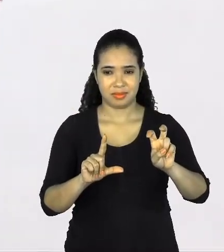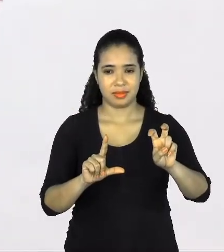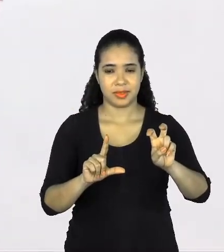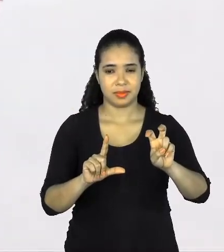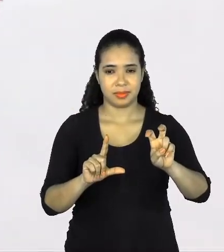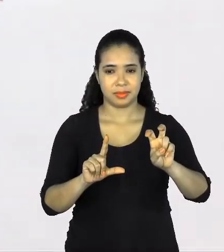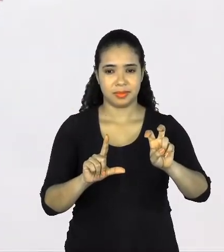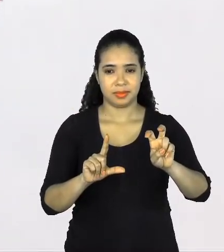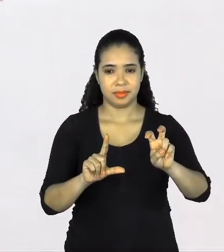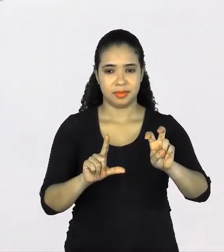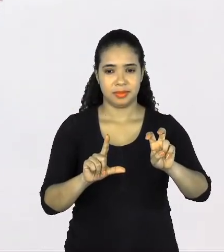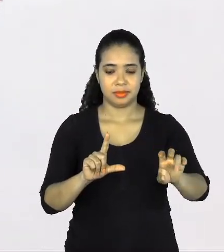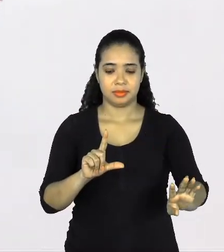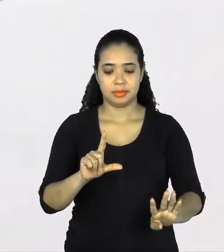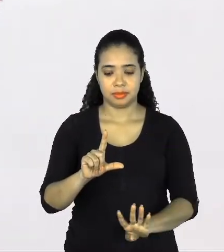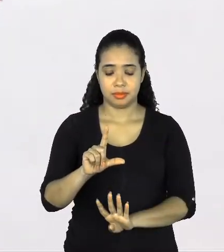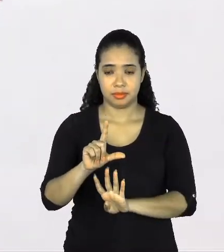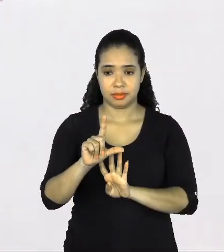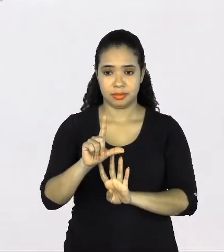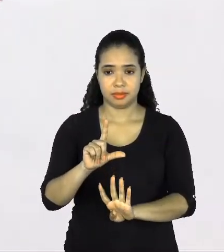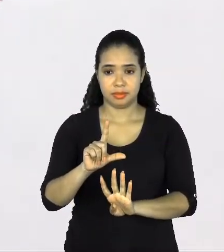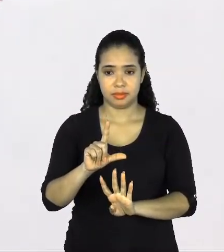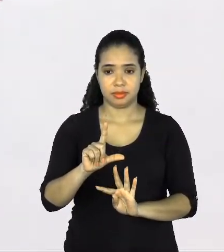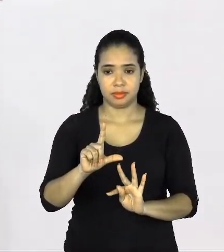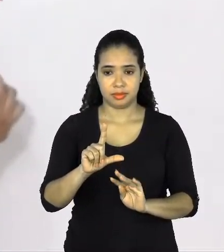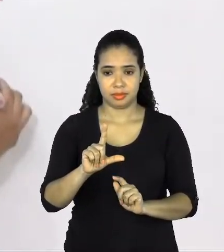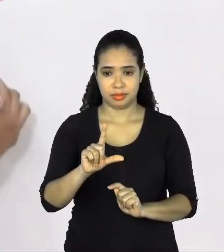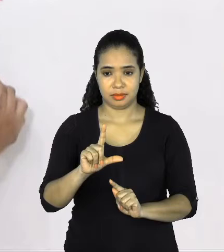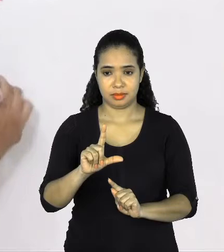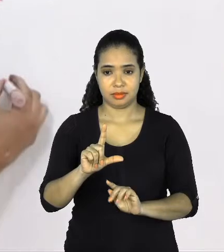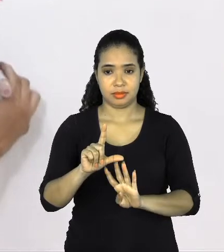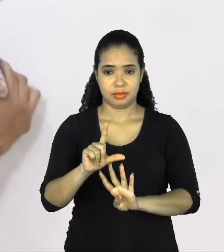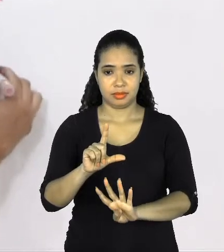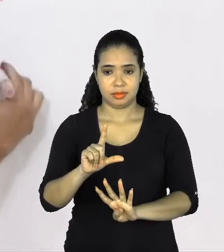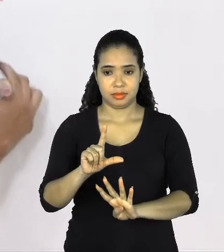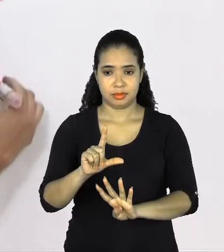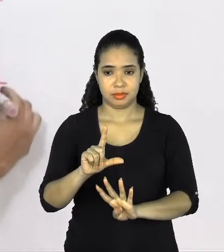E tangente, cateto oposto sobre o cateto adjacente.